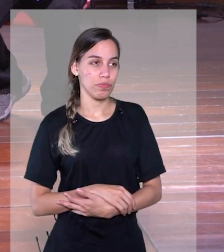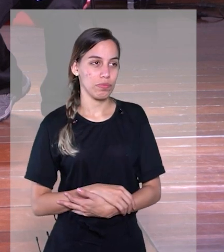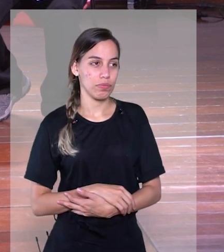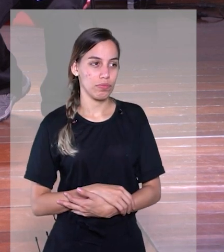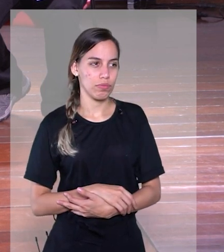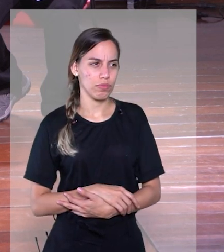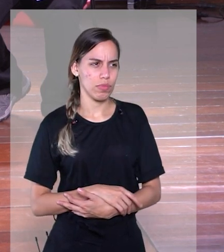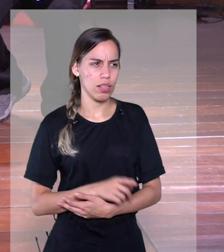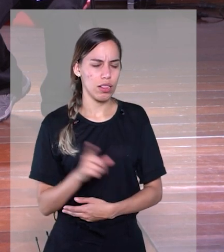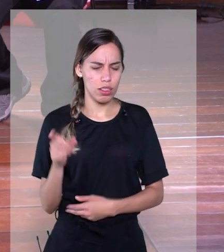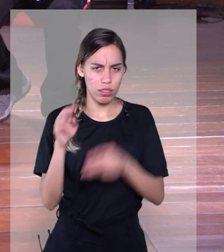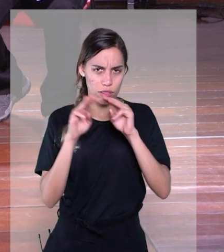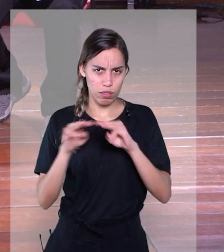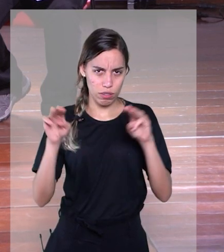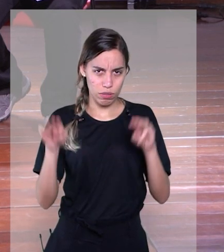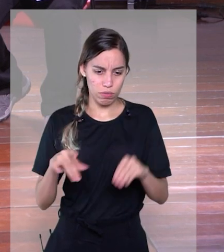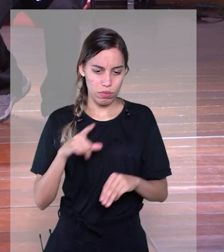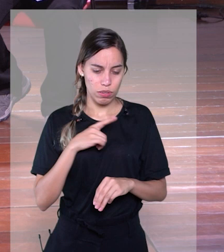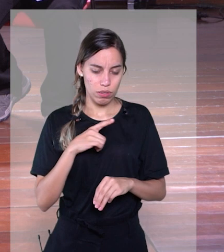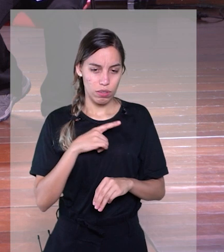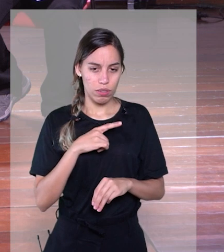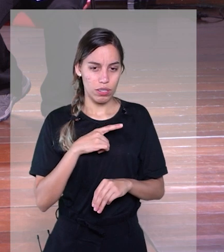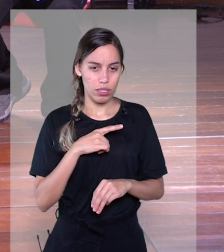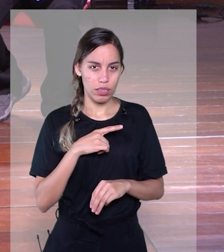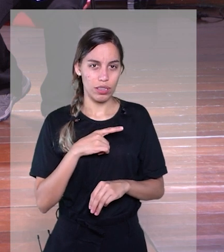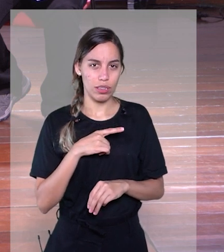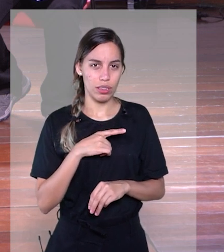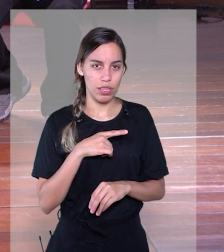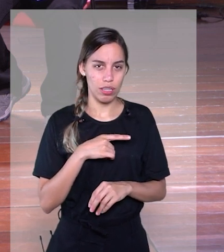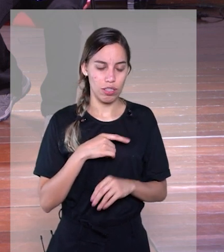Obra, também está dedicada à memória da Dada.